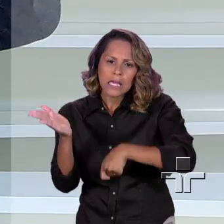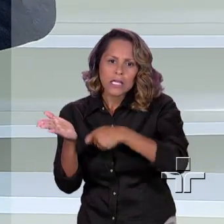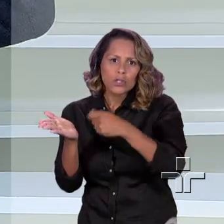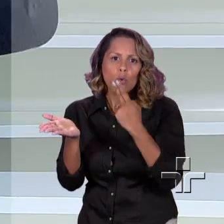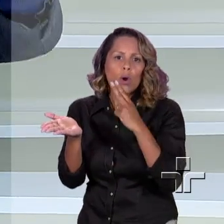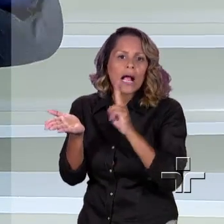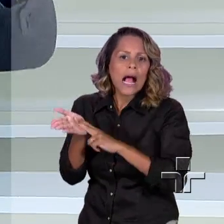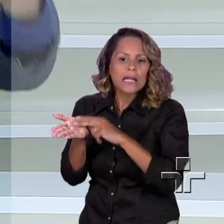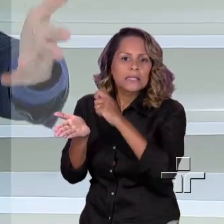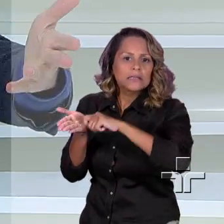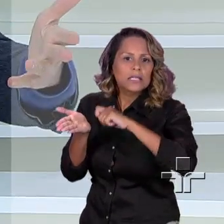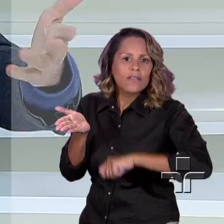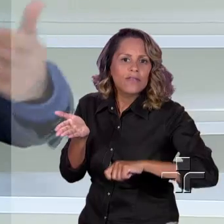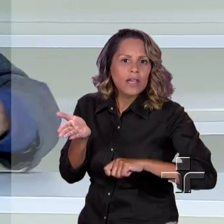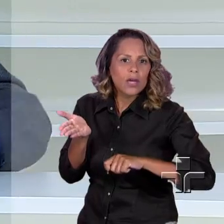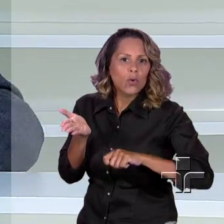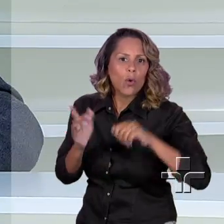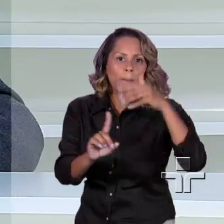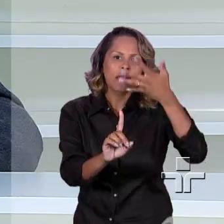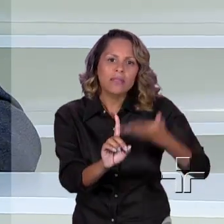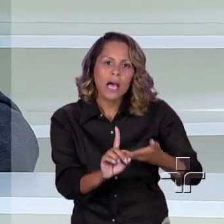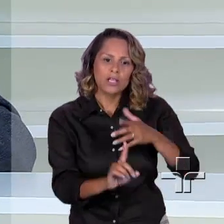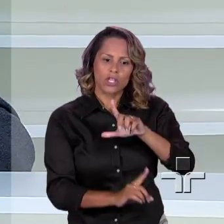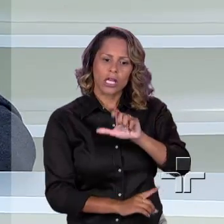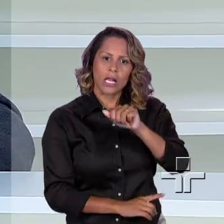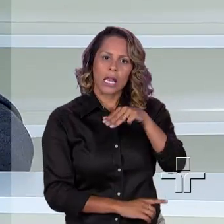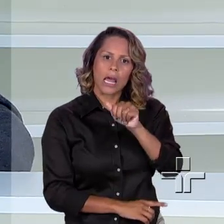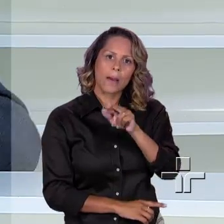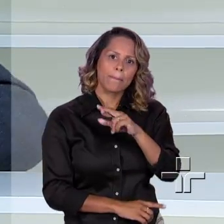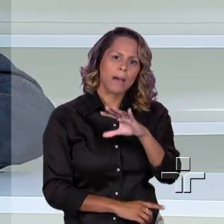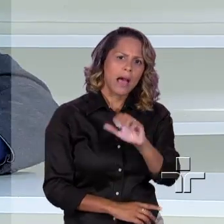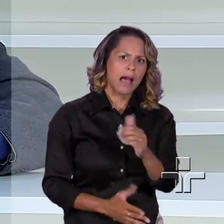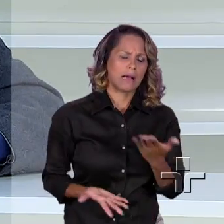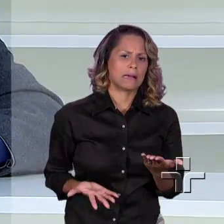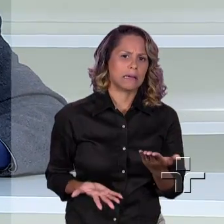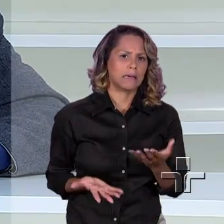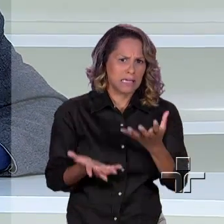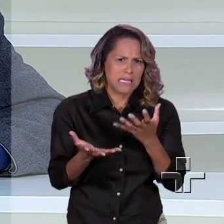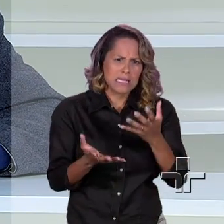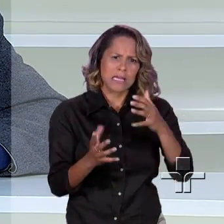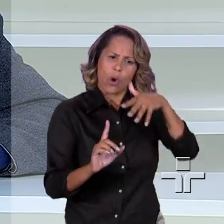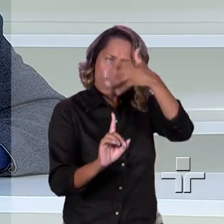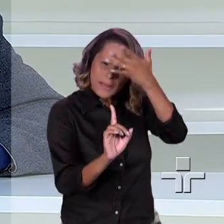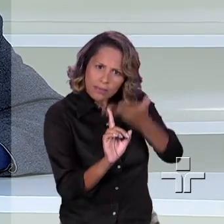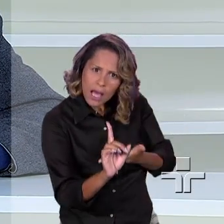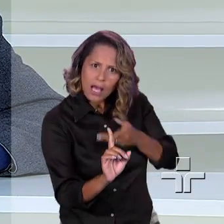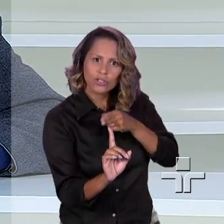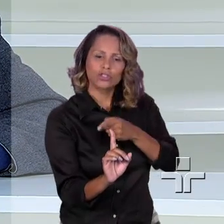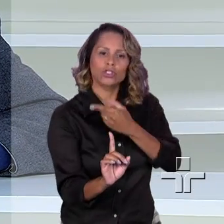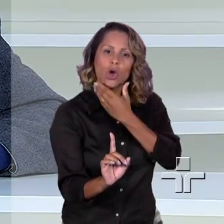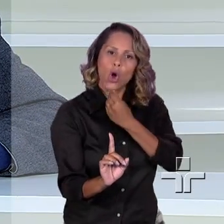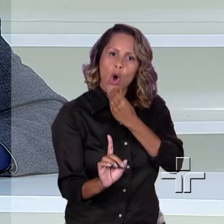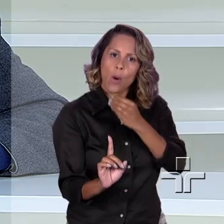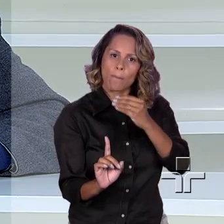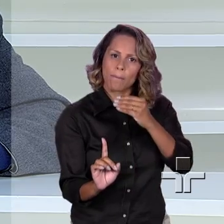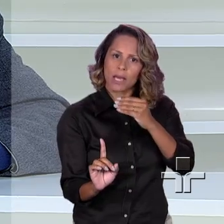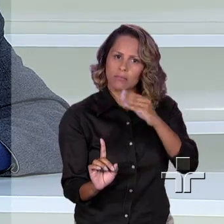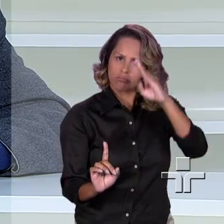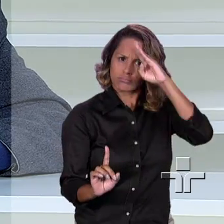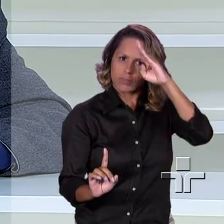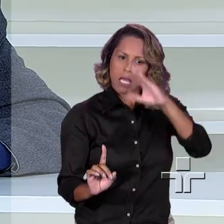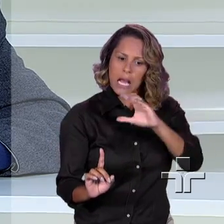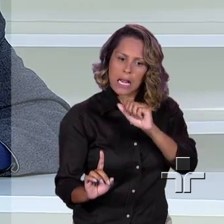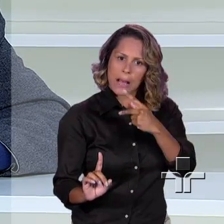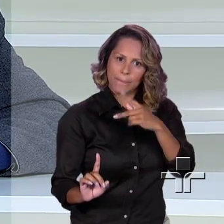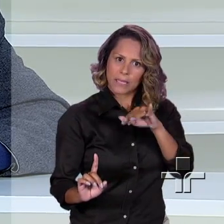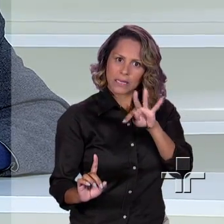no campo de treinamento do Vale da Ribeira. Ou foi porque ele quis homenagear o capitão Carlos Lamarca pelo papel